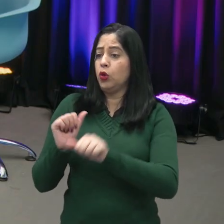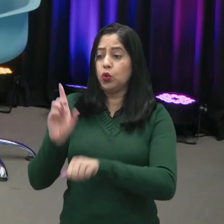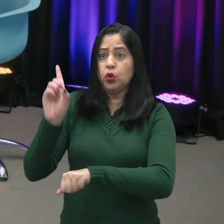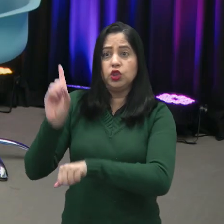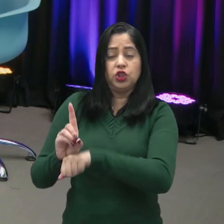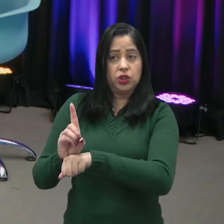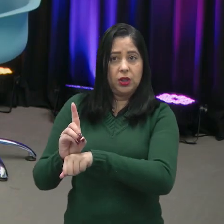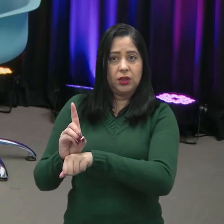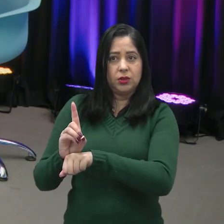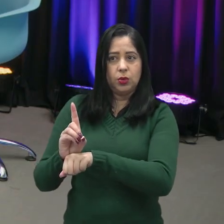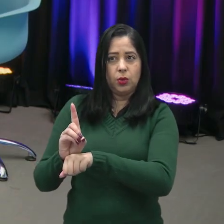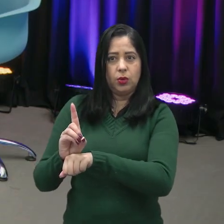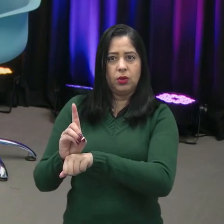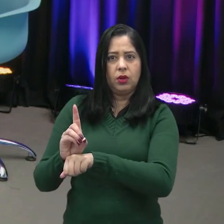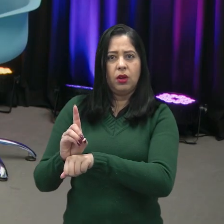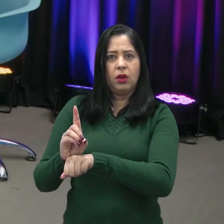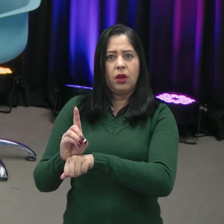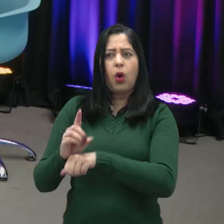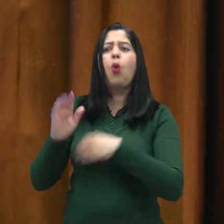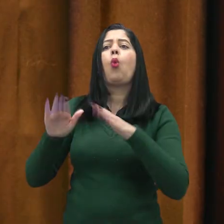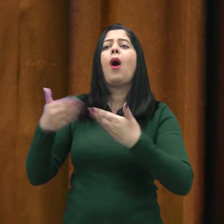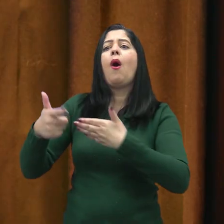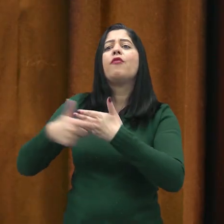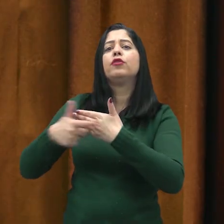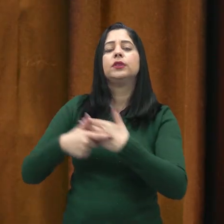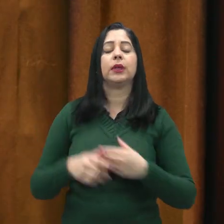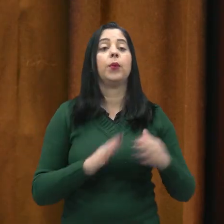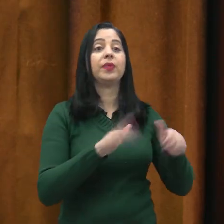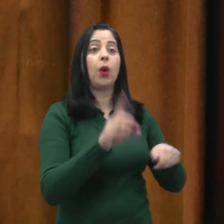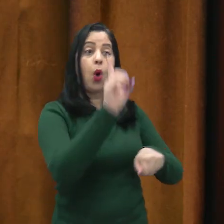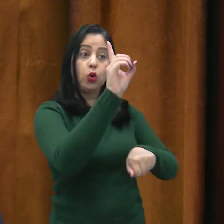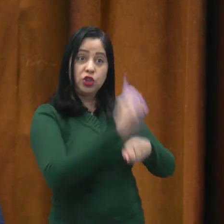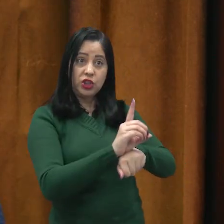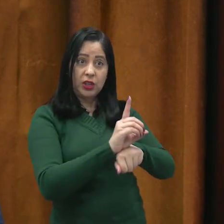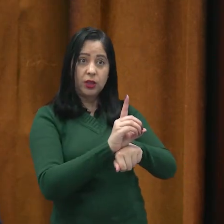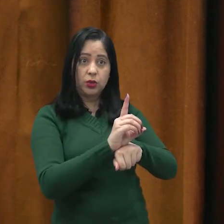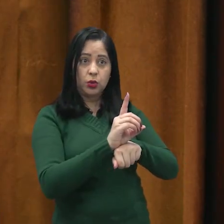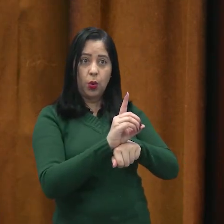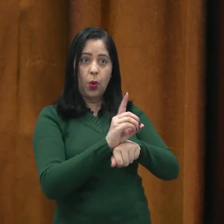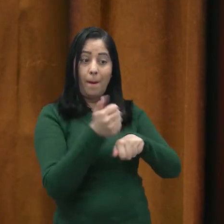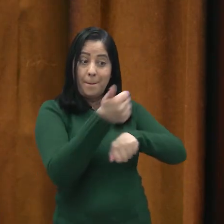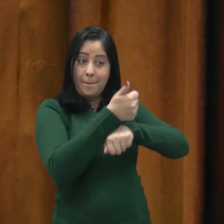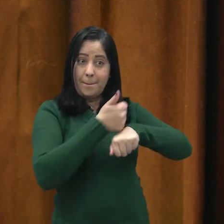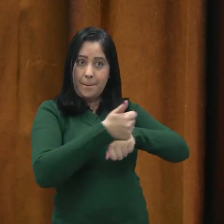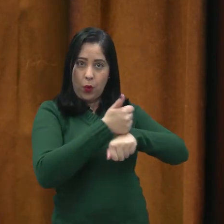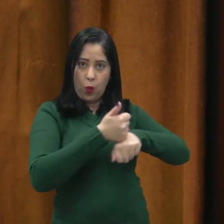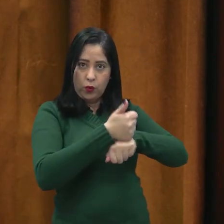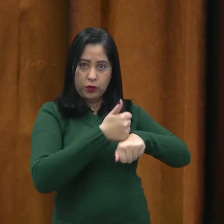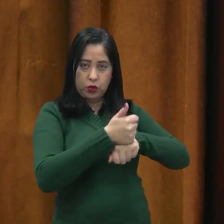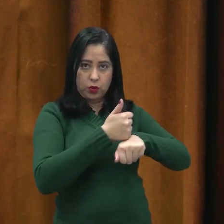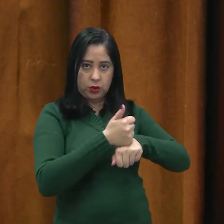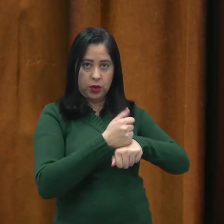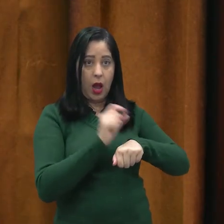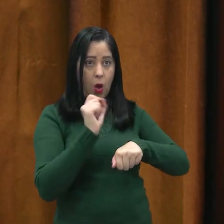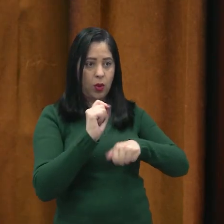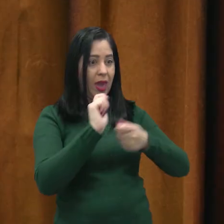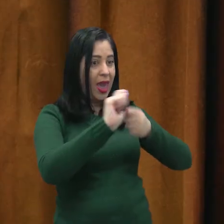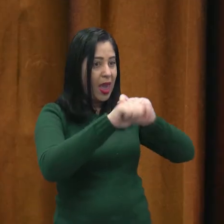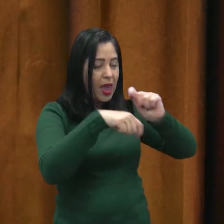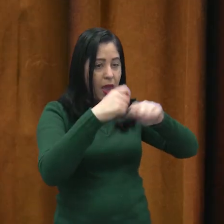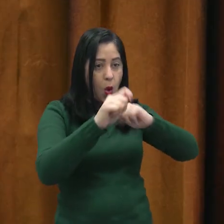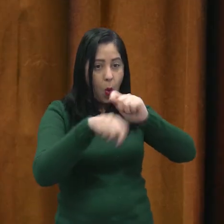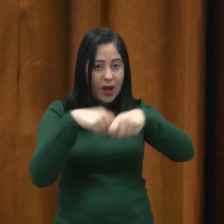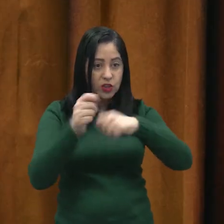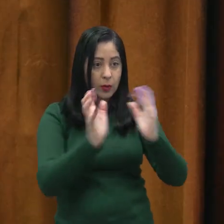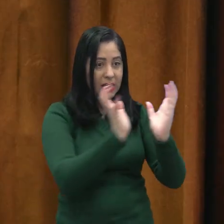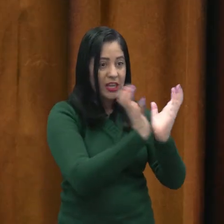e o que faz um diretor de alto rendimento? O diretor de alto rendimento, hoje eu administro as modalidades de alto rendimento,